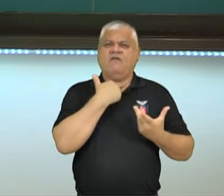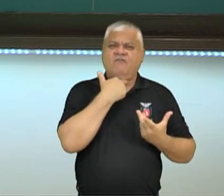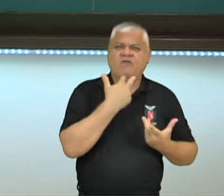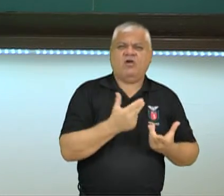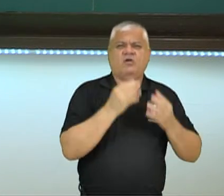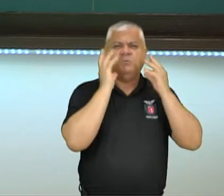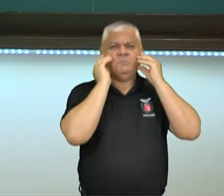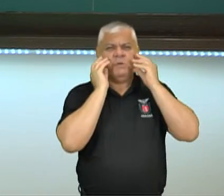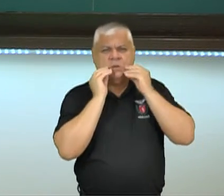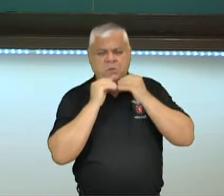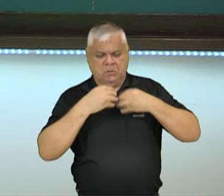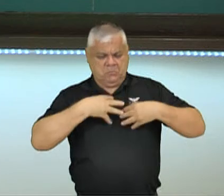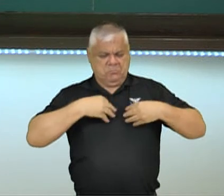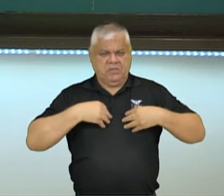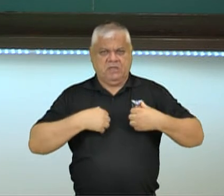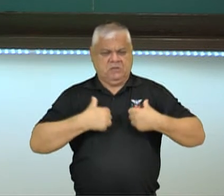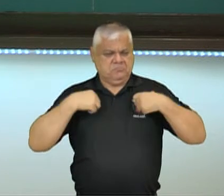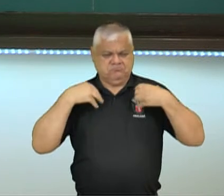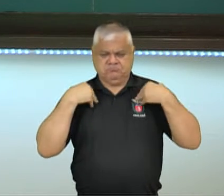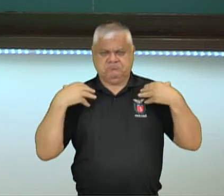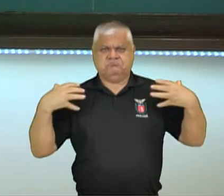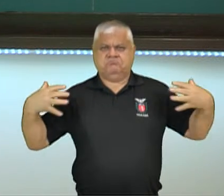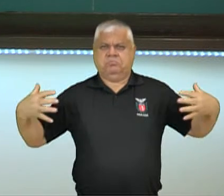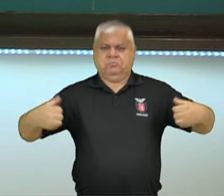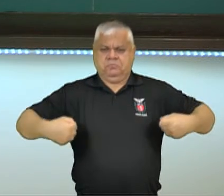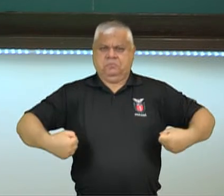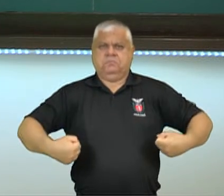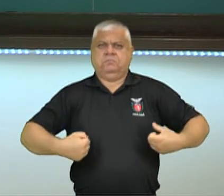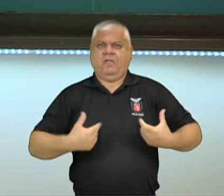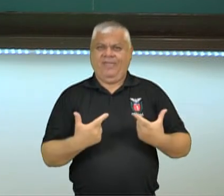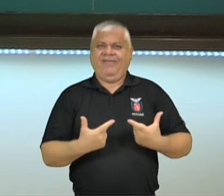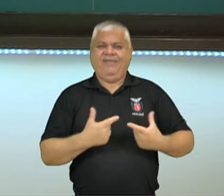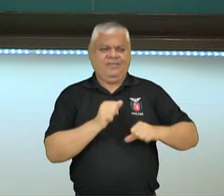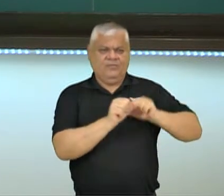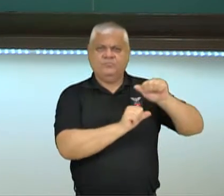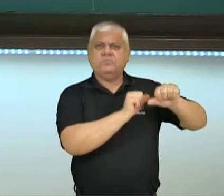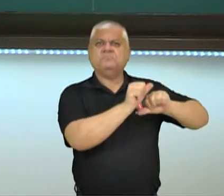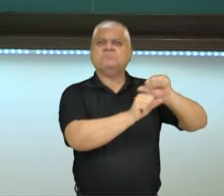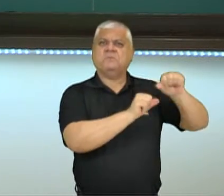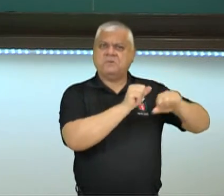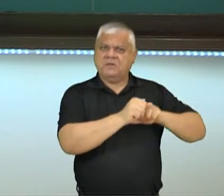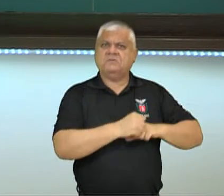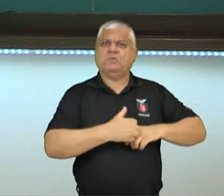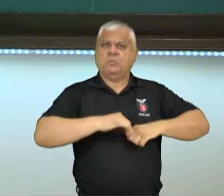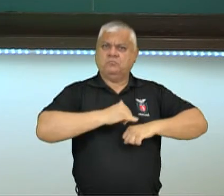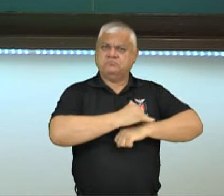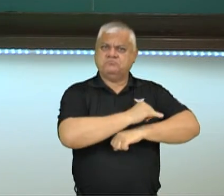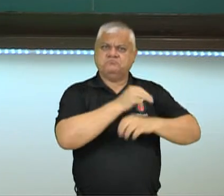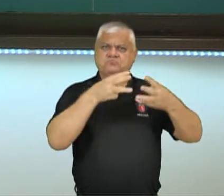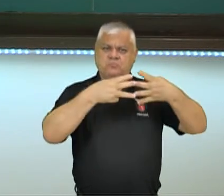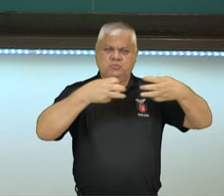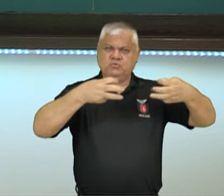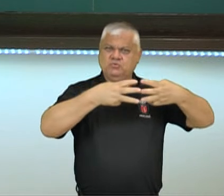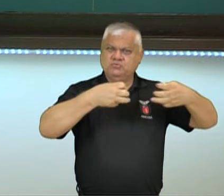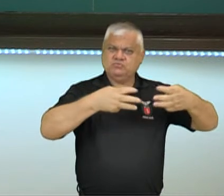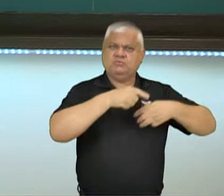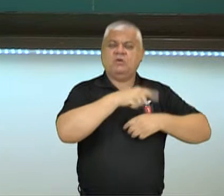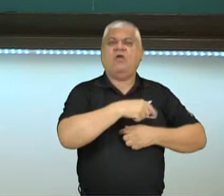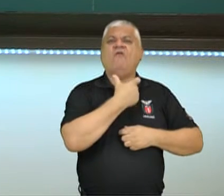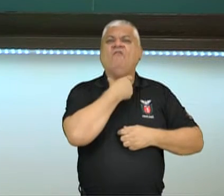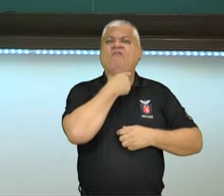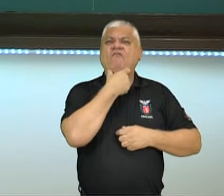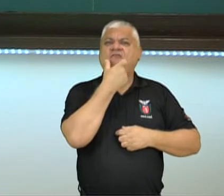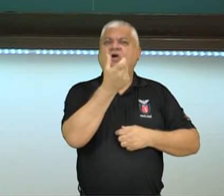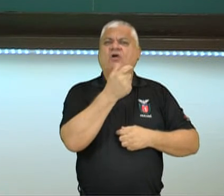como barba, bigode, alargamento de ombro, aumento de massa muscular,